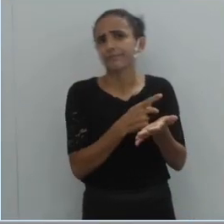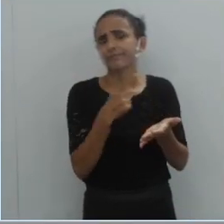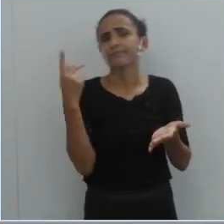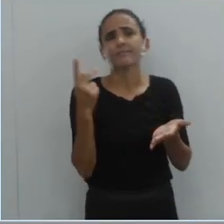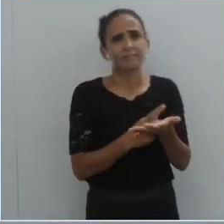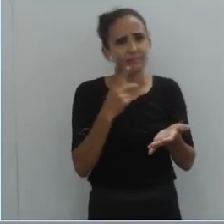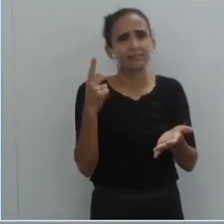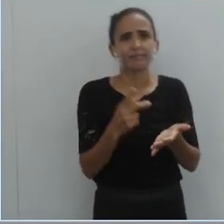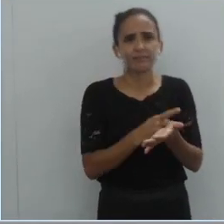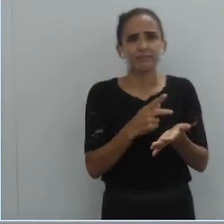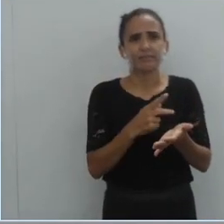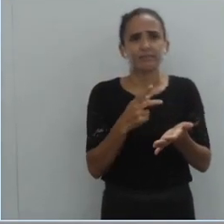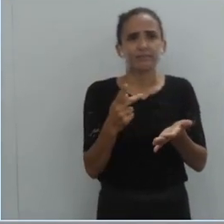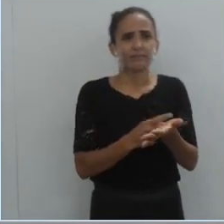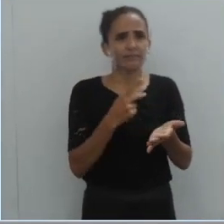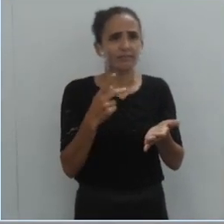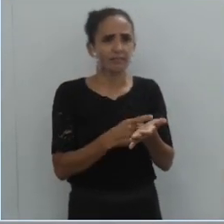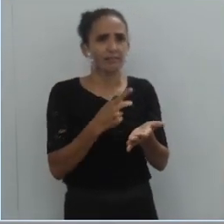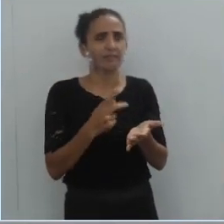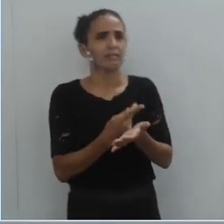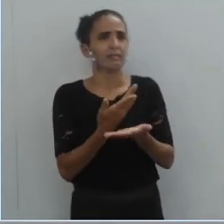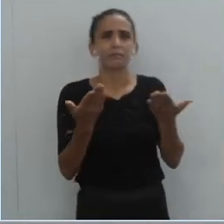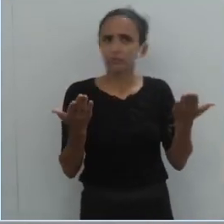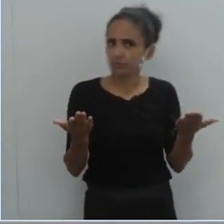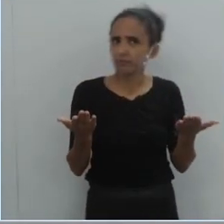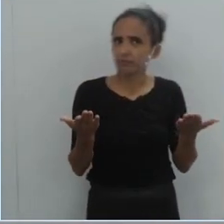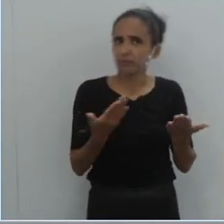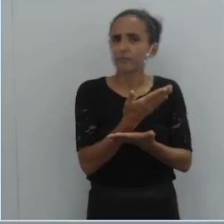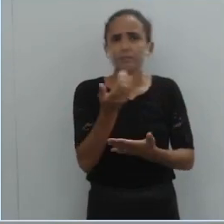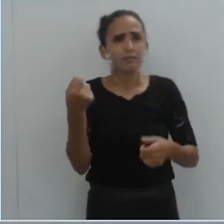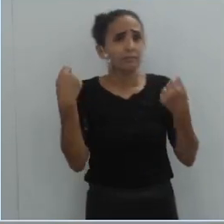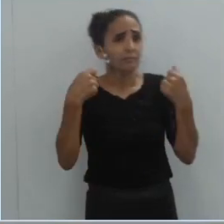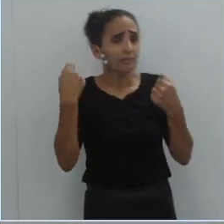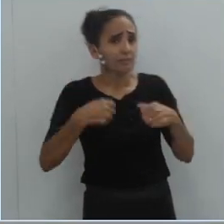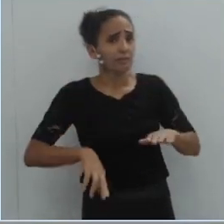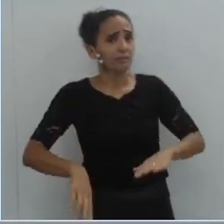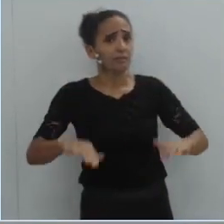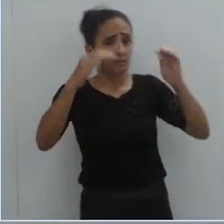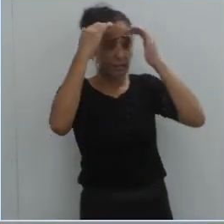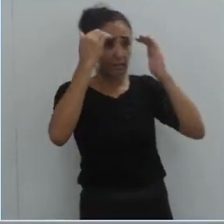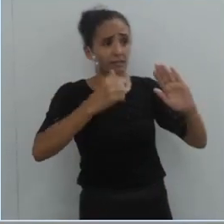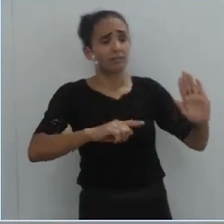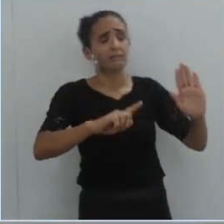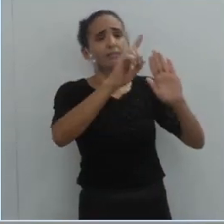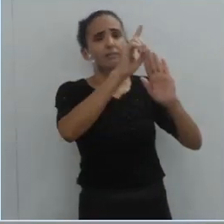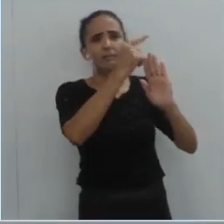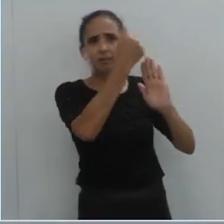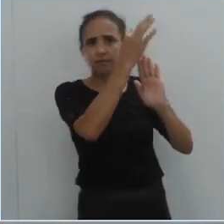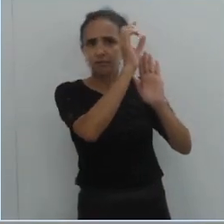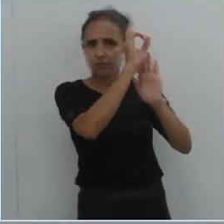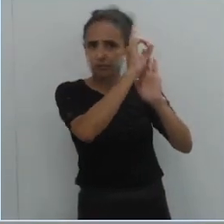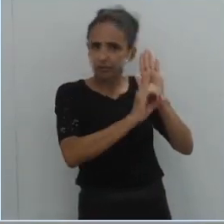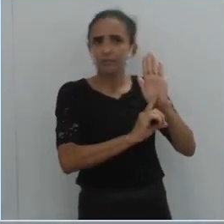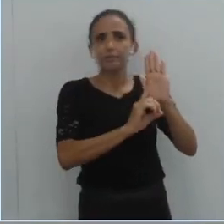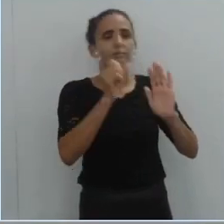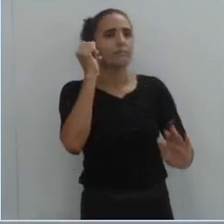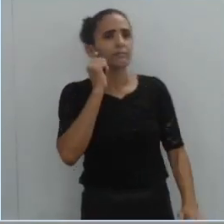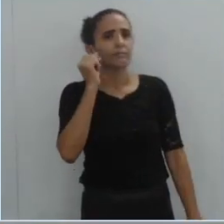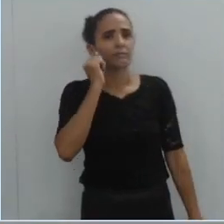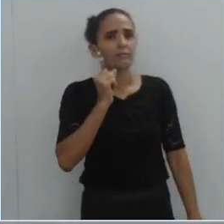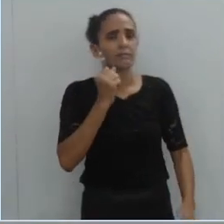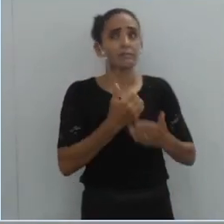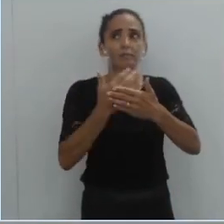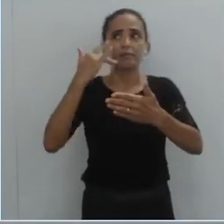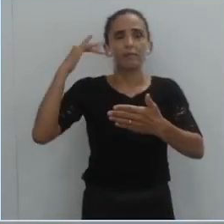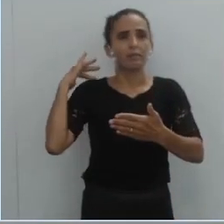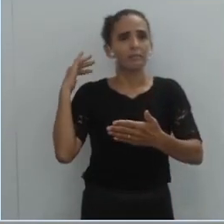antigo, não vale mais dizer isso no dia de hoje. E na Idade Média, esse assunto também era bem mais